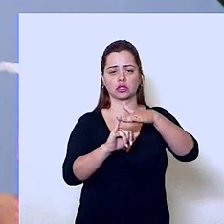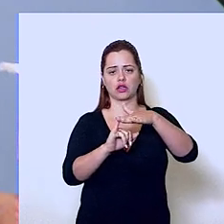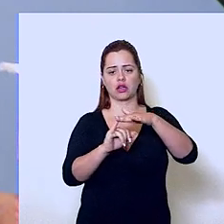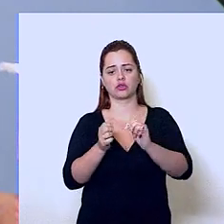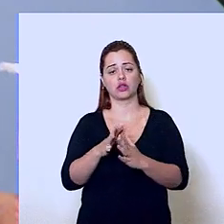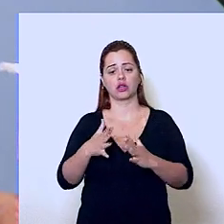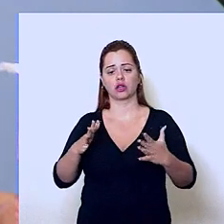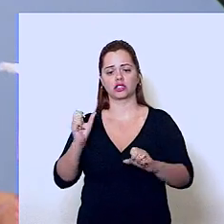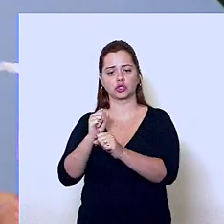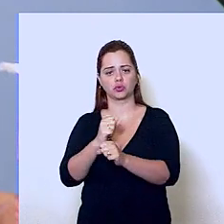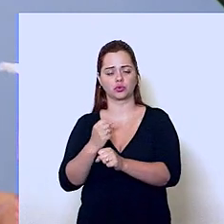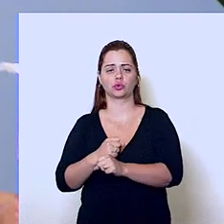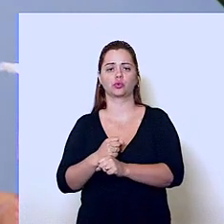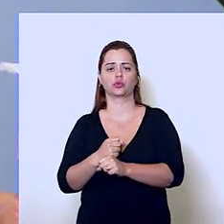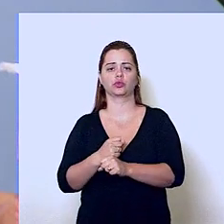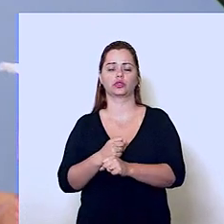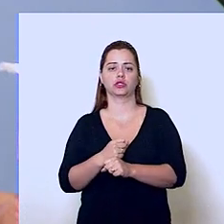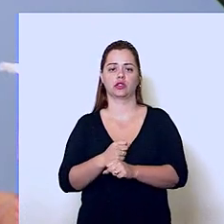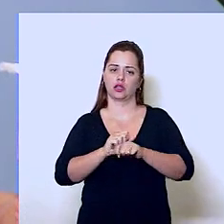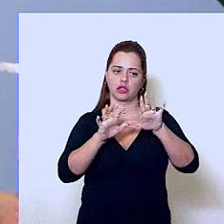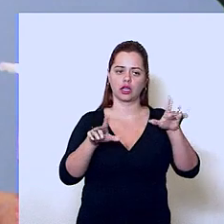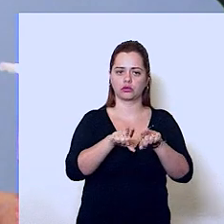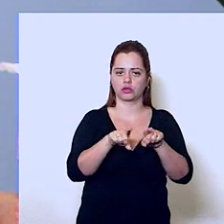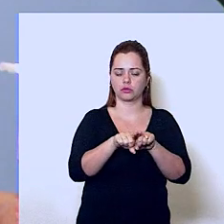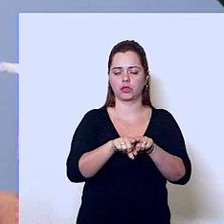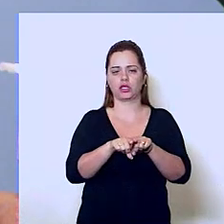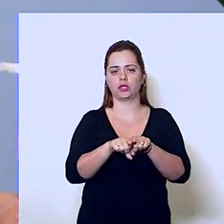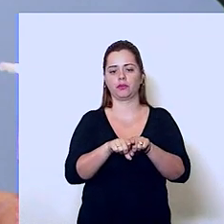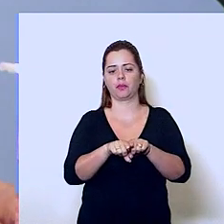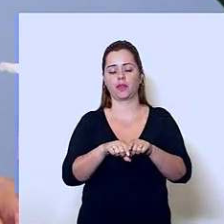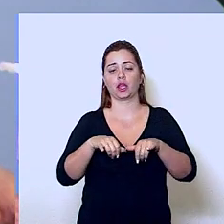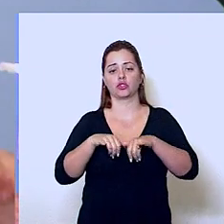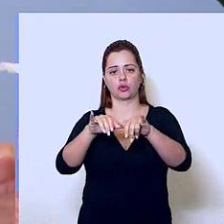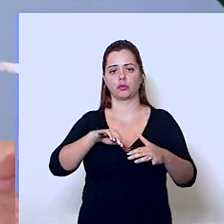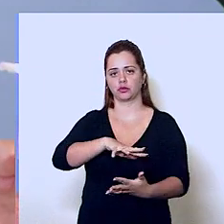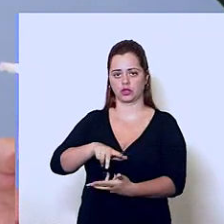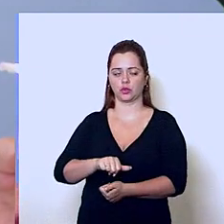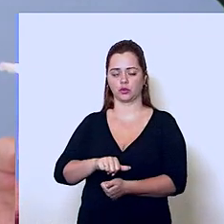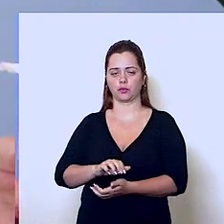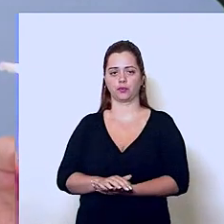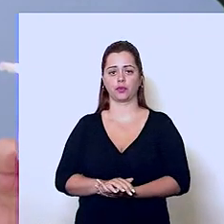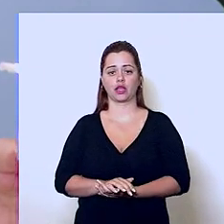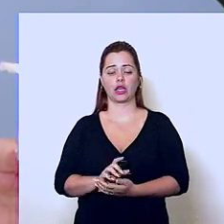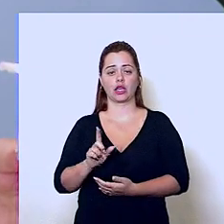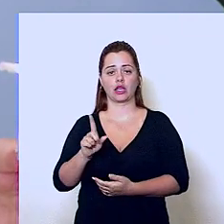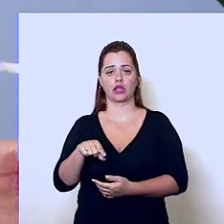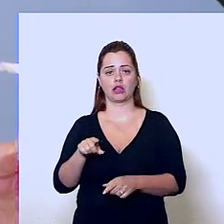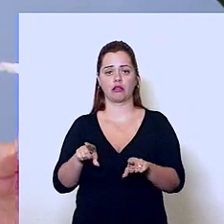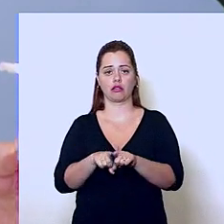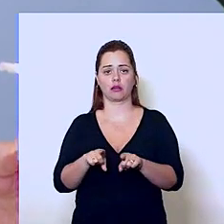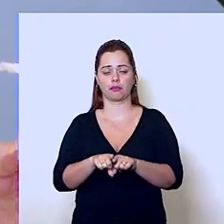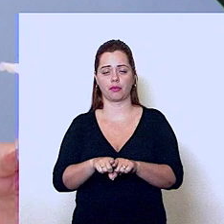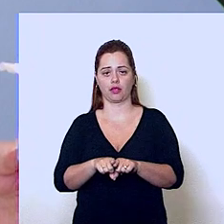construtores, claro, da área de comércio exterior. E, além disso, ele tinha também